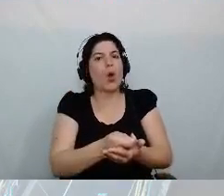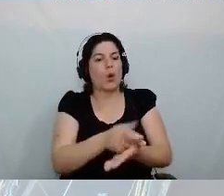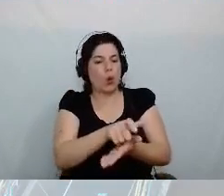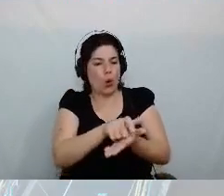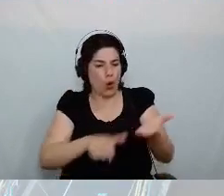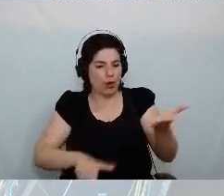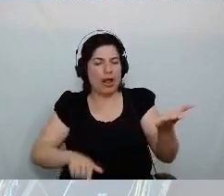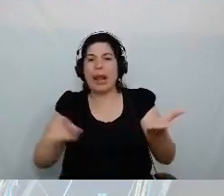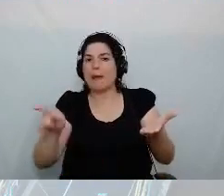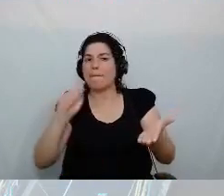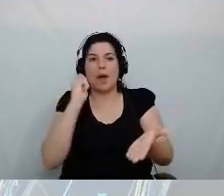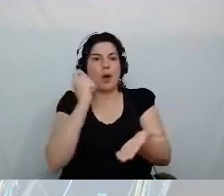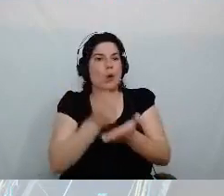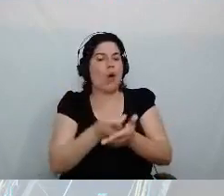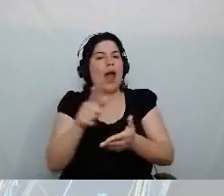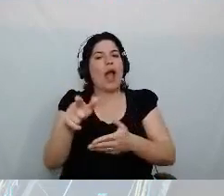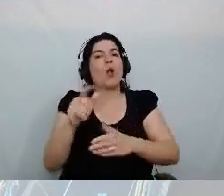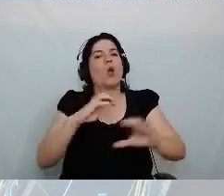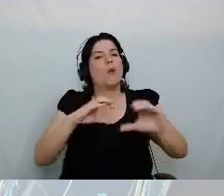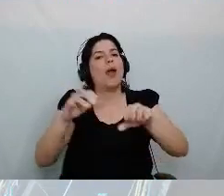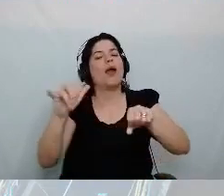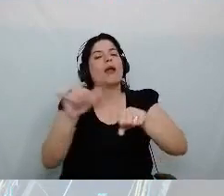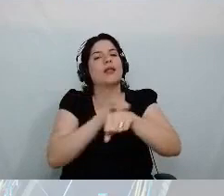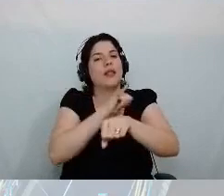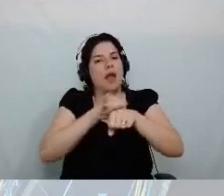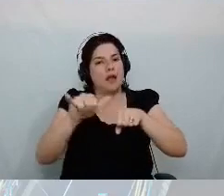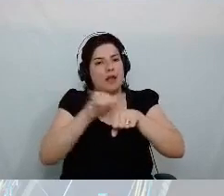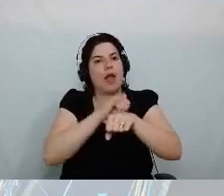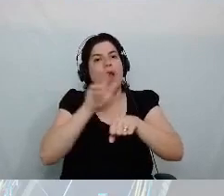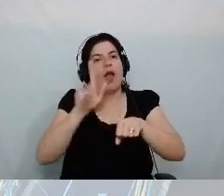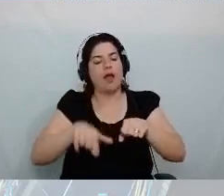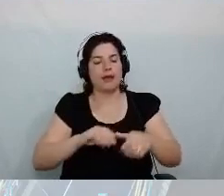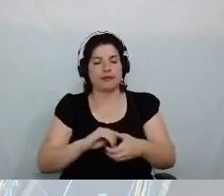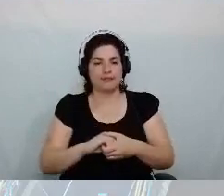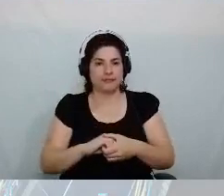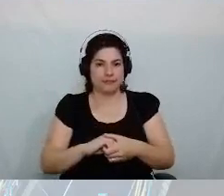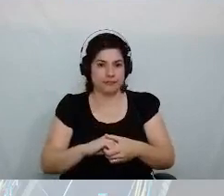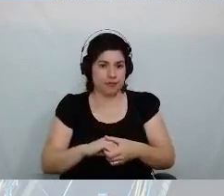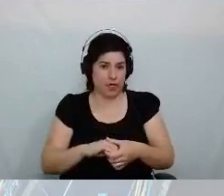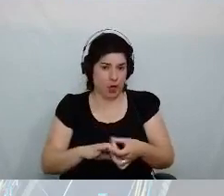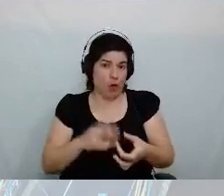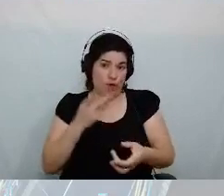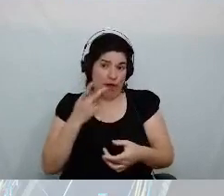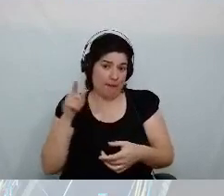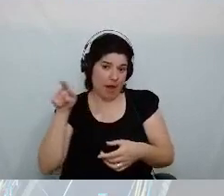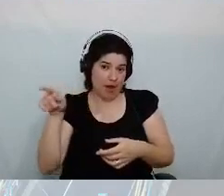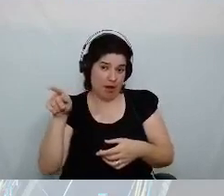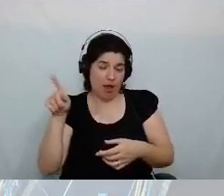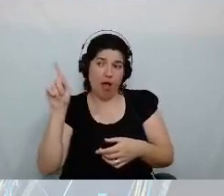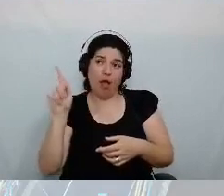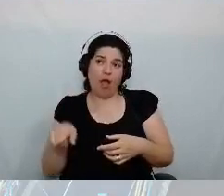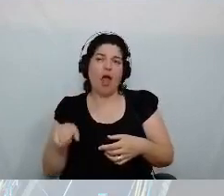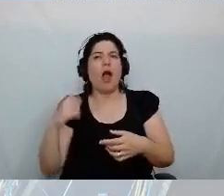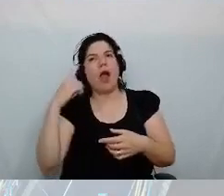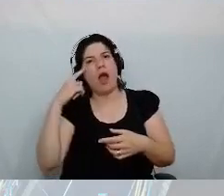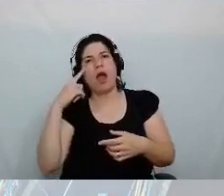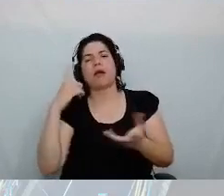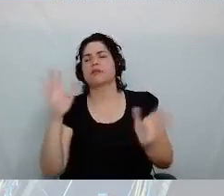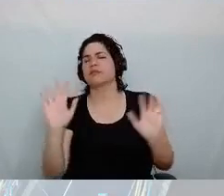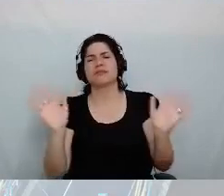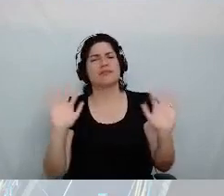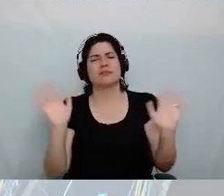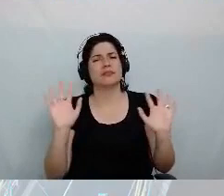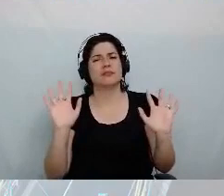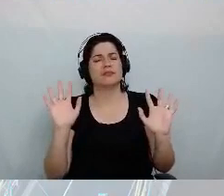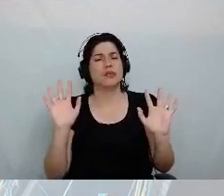Isso é comunicação estratégica, pessoal. Eu não precisei falar para ela que, todo rolê. Não.